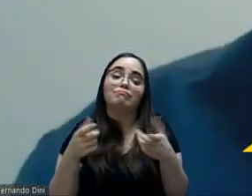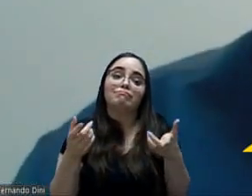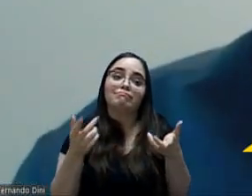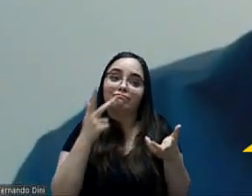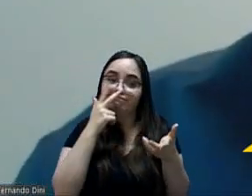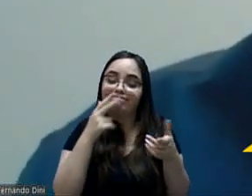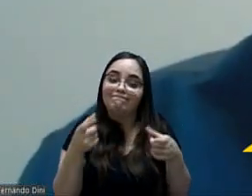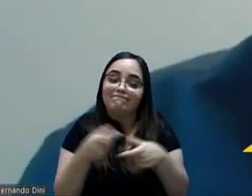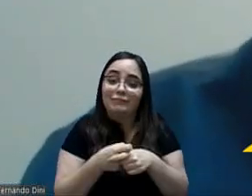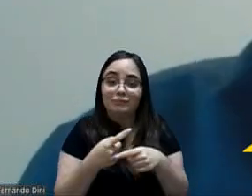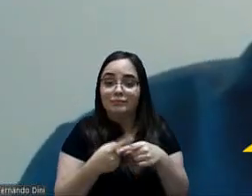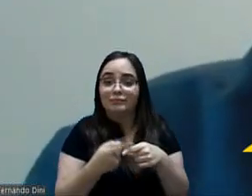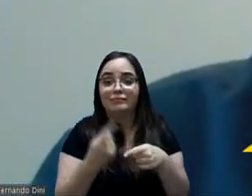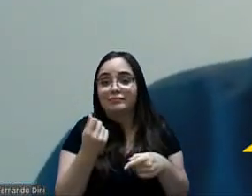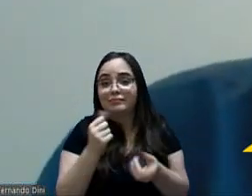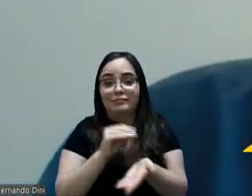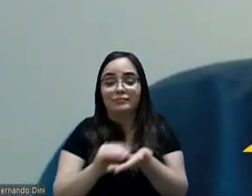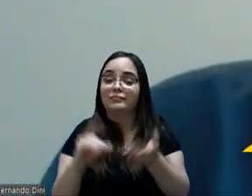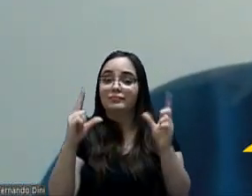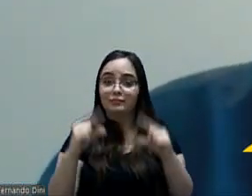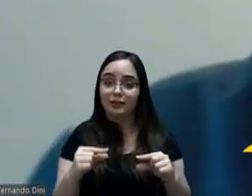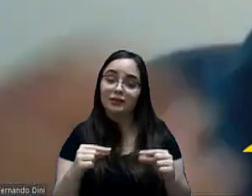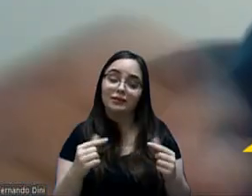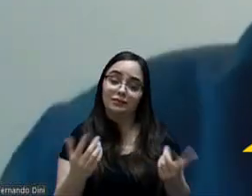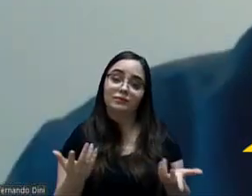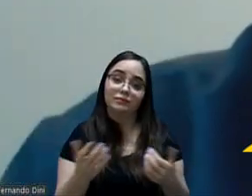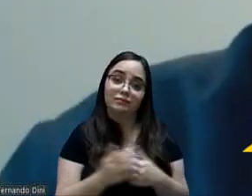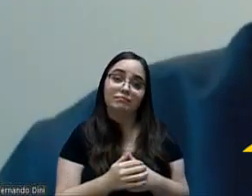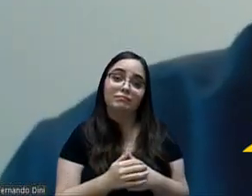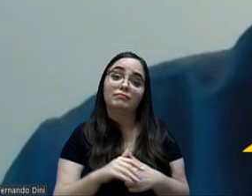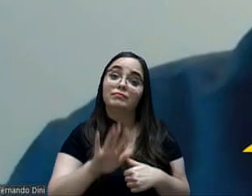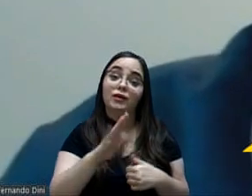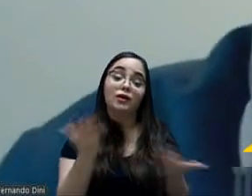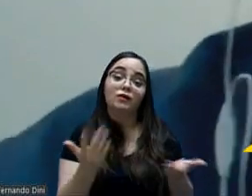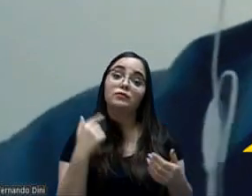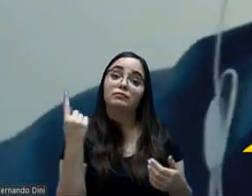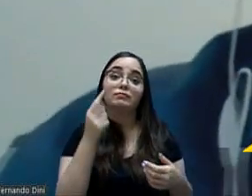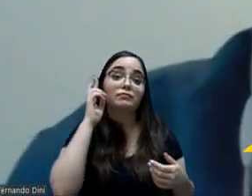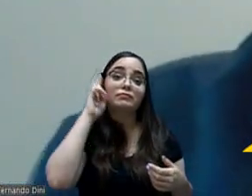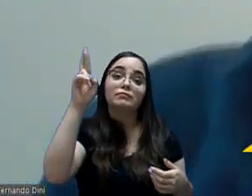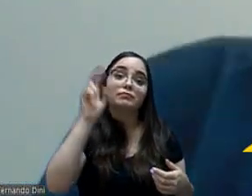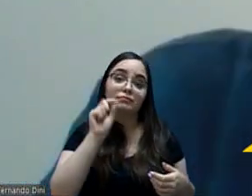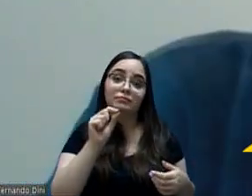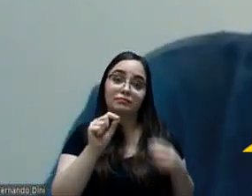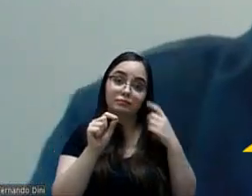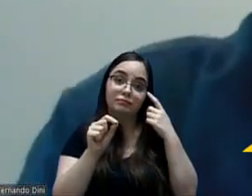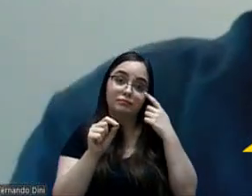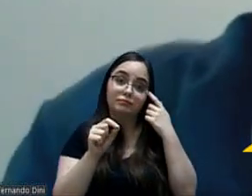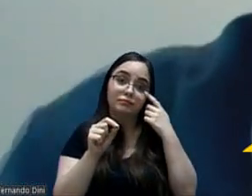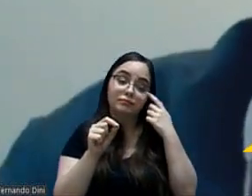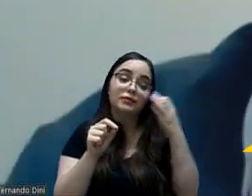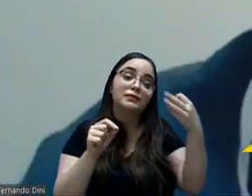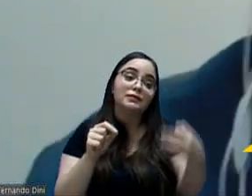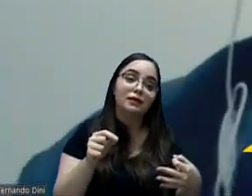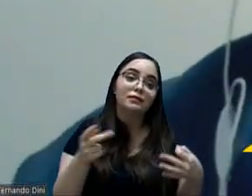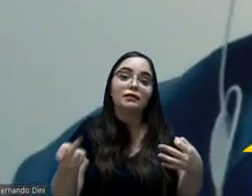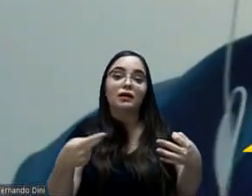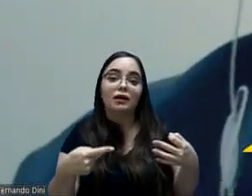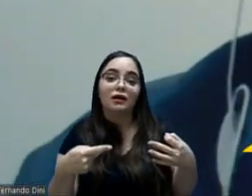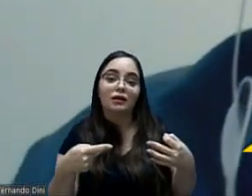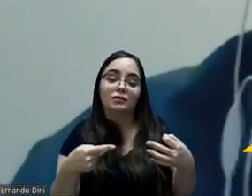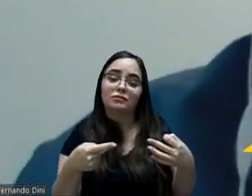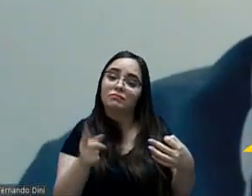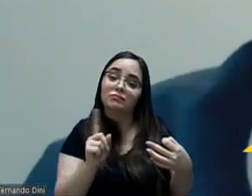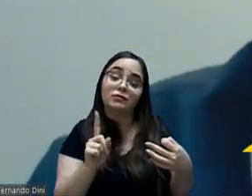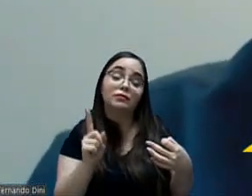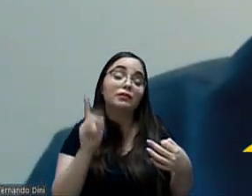vai. Mas a nossa responsabilidade nesse momento não é saber sobre o certo ou sobre o errado,